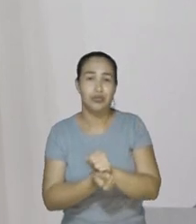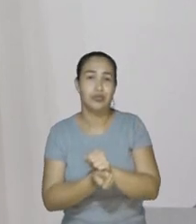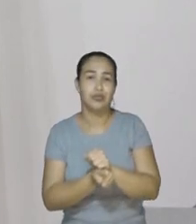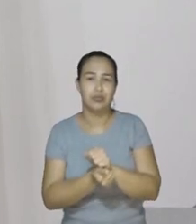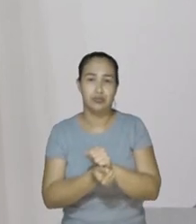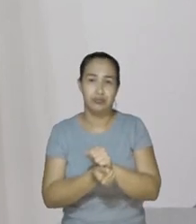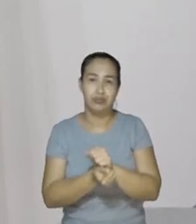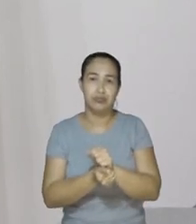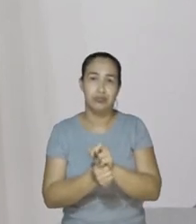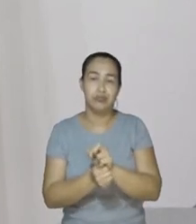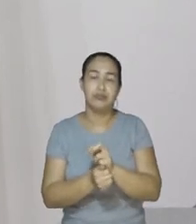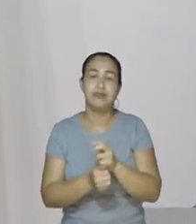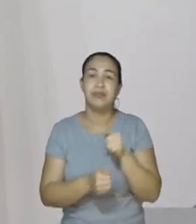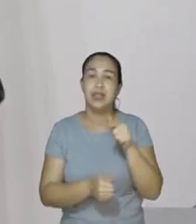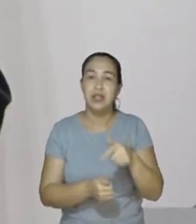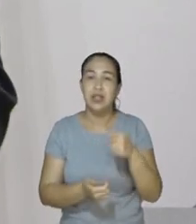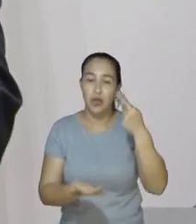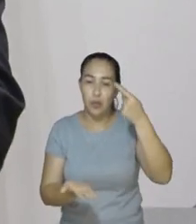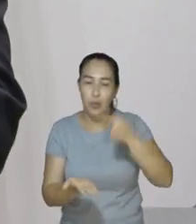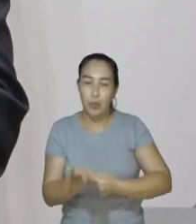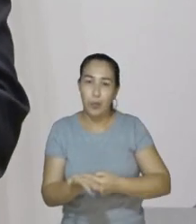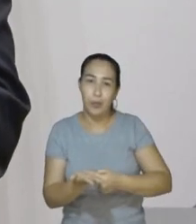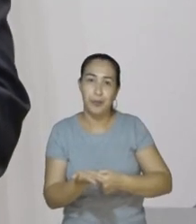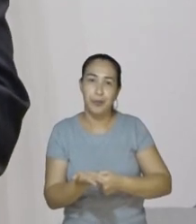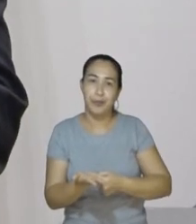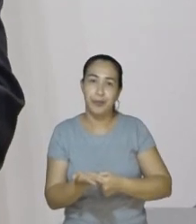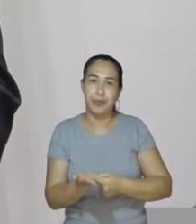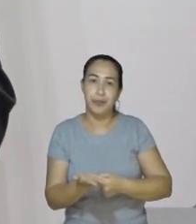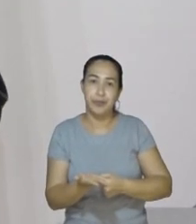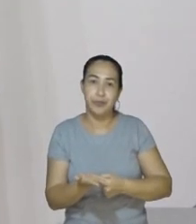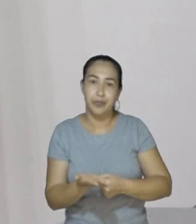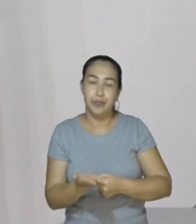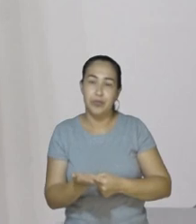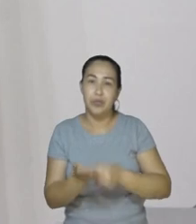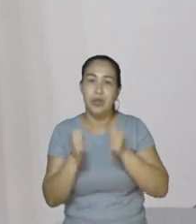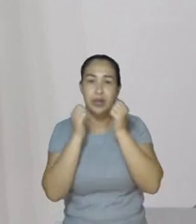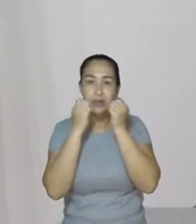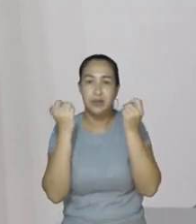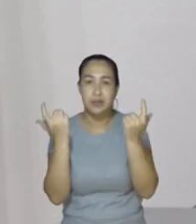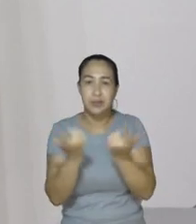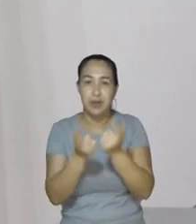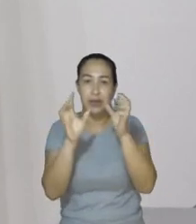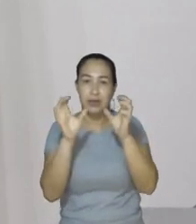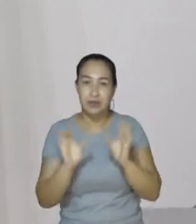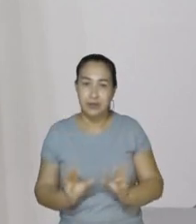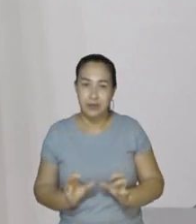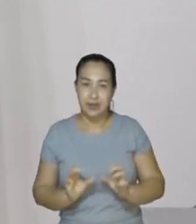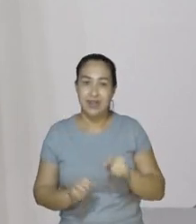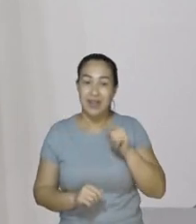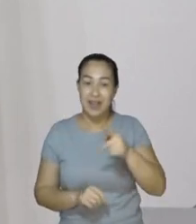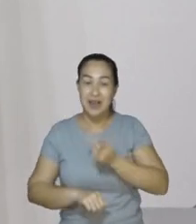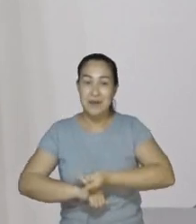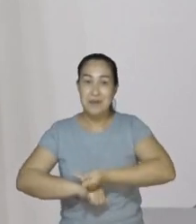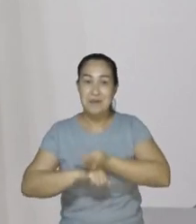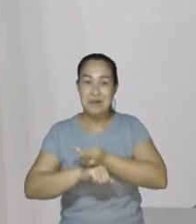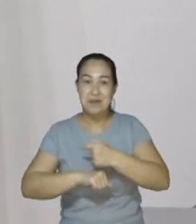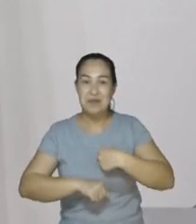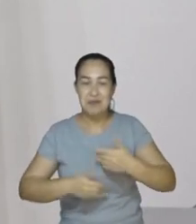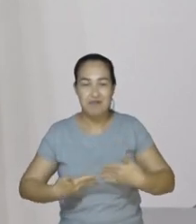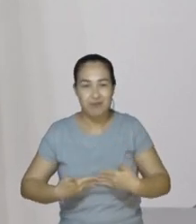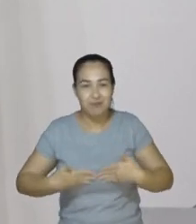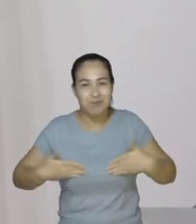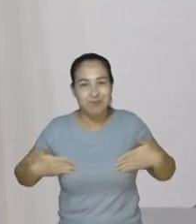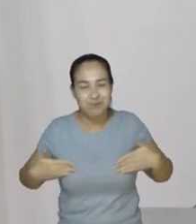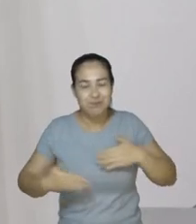que implantou, na verdade, o plano Assembleia, o programa Assembleia Cidadã, que é esse maravilhoso prêmio, que eu me sinto honrado em poder vir